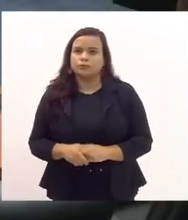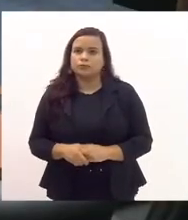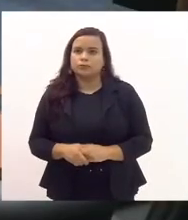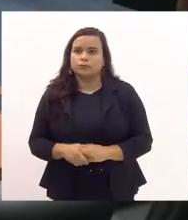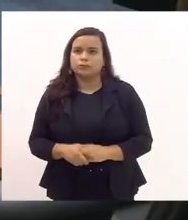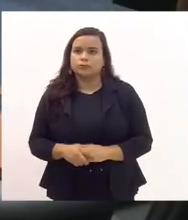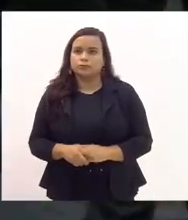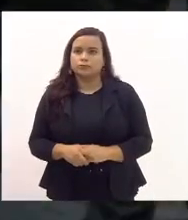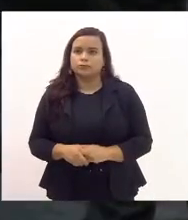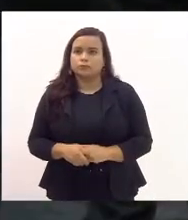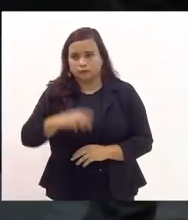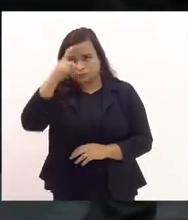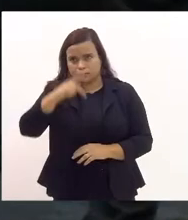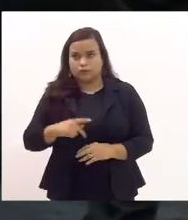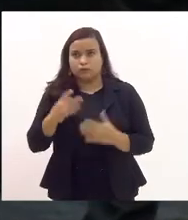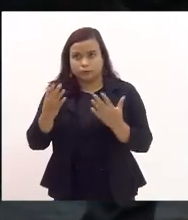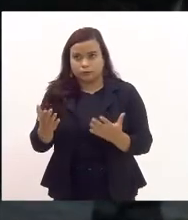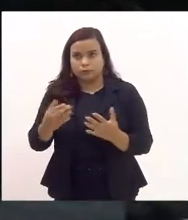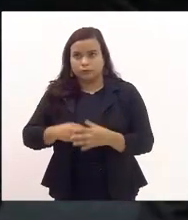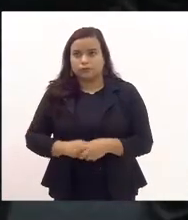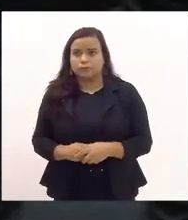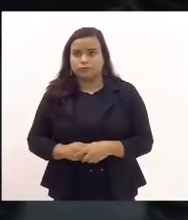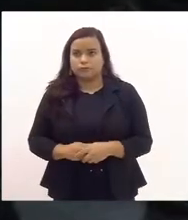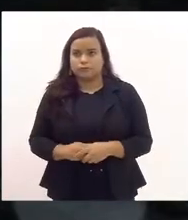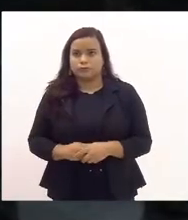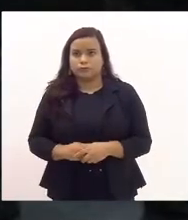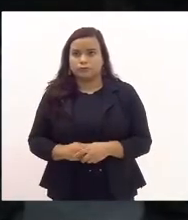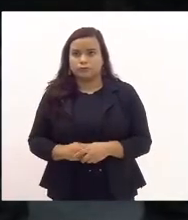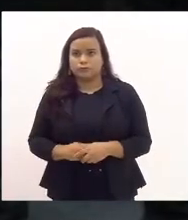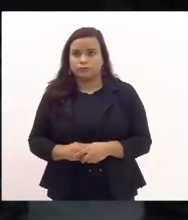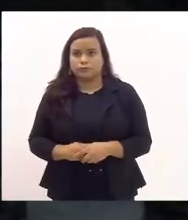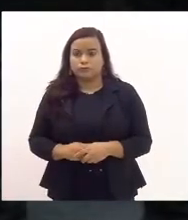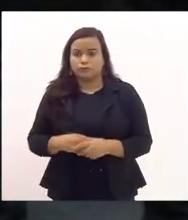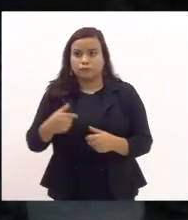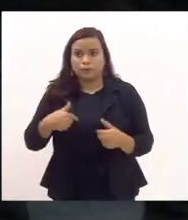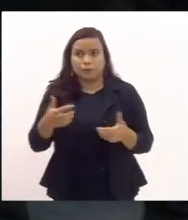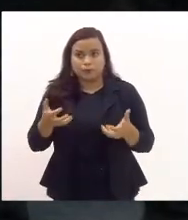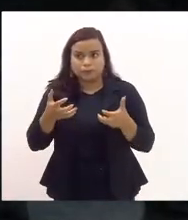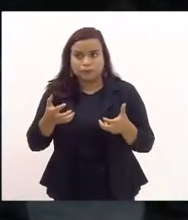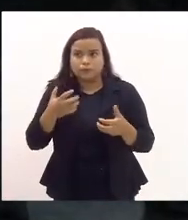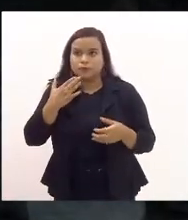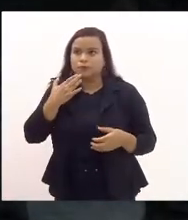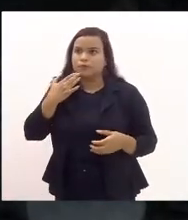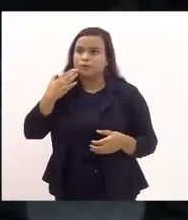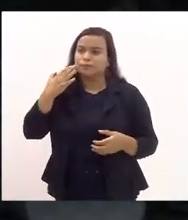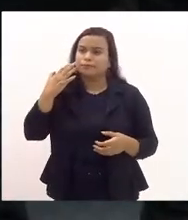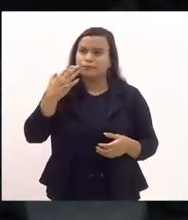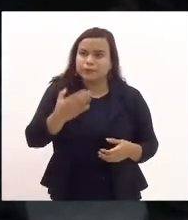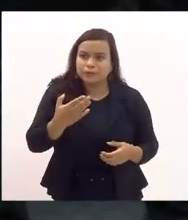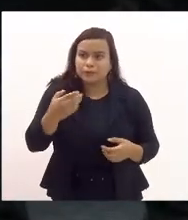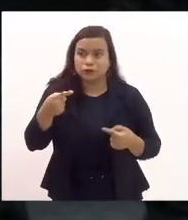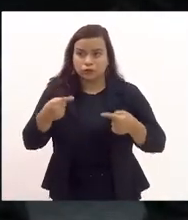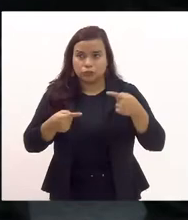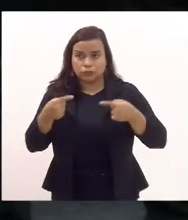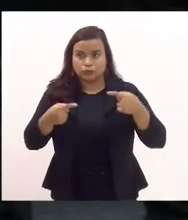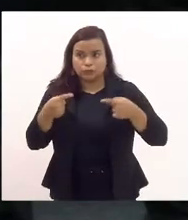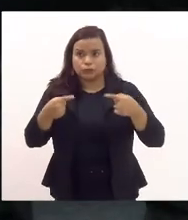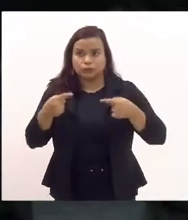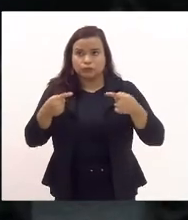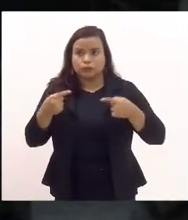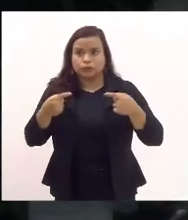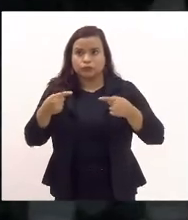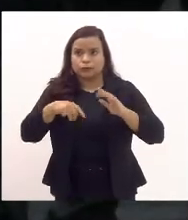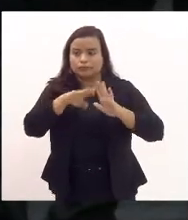o seu presente eu ia pedir para discutir